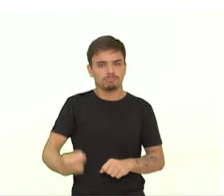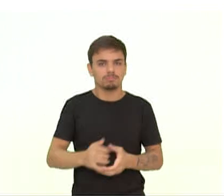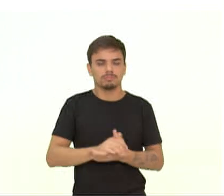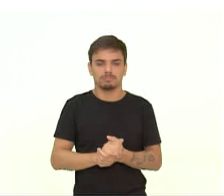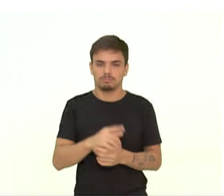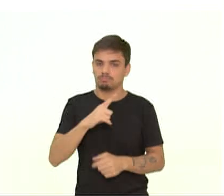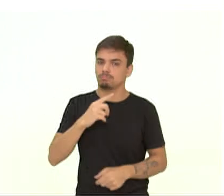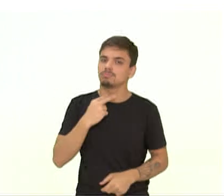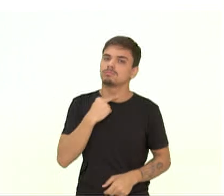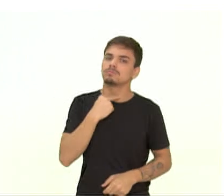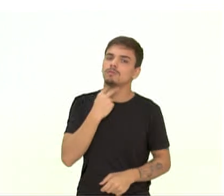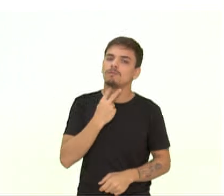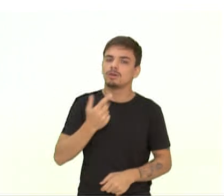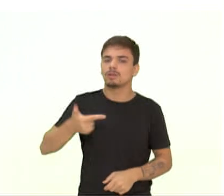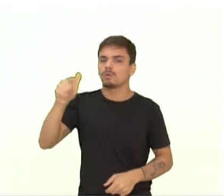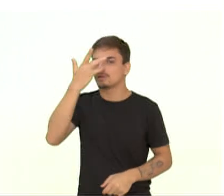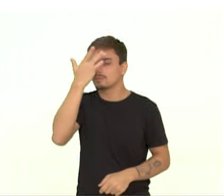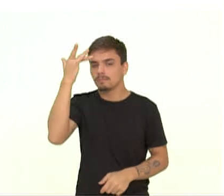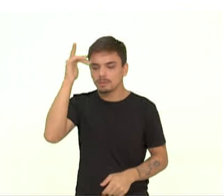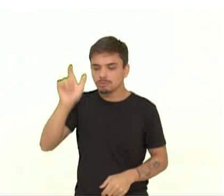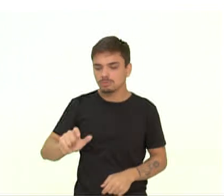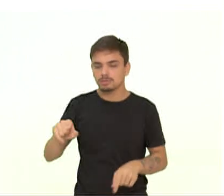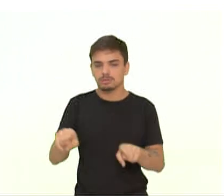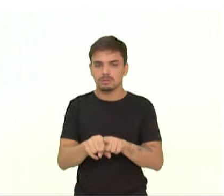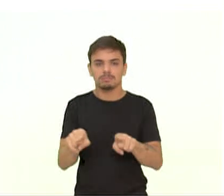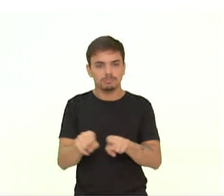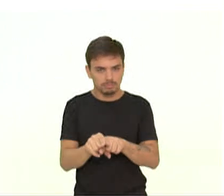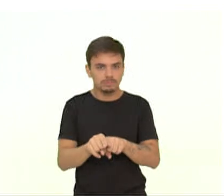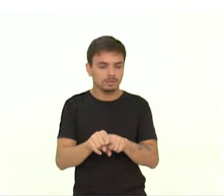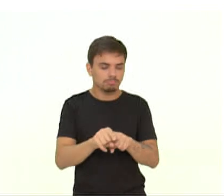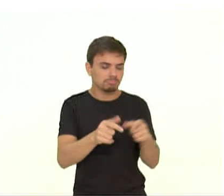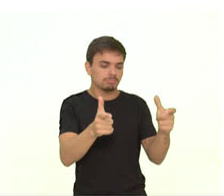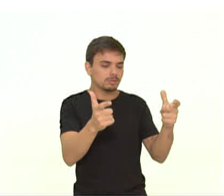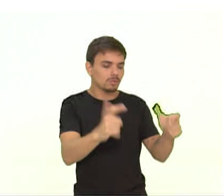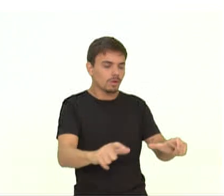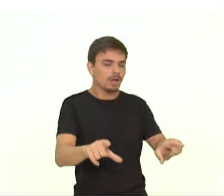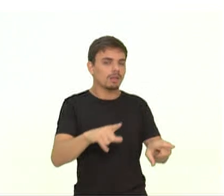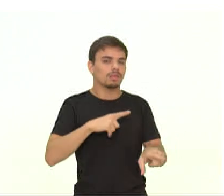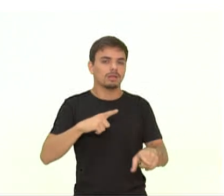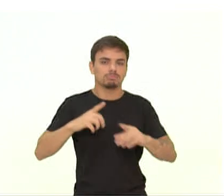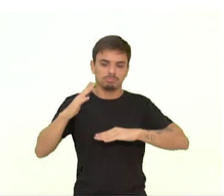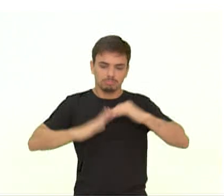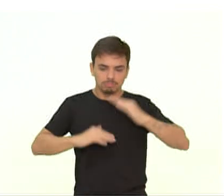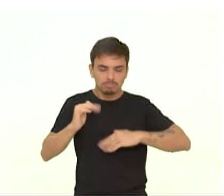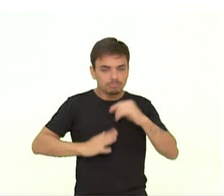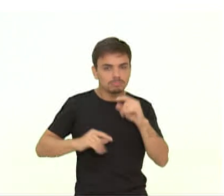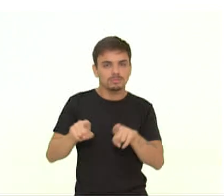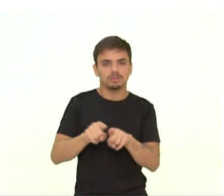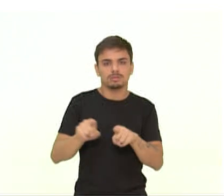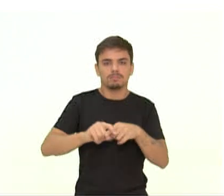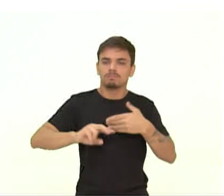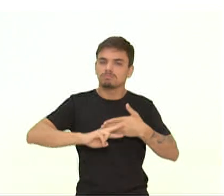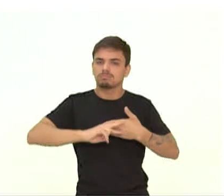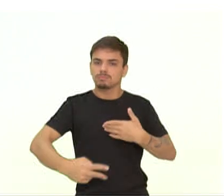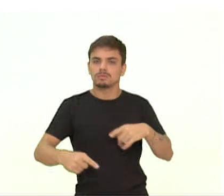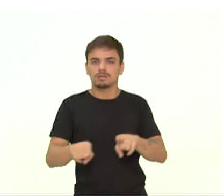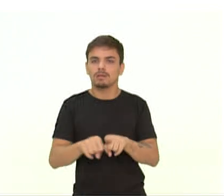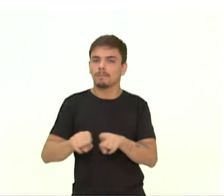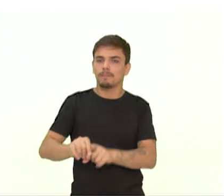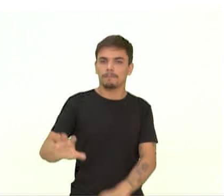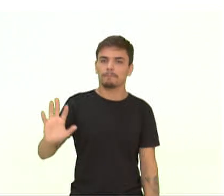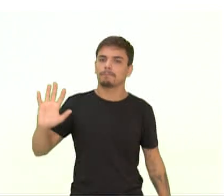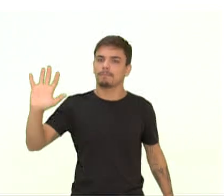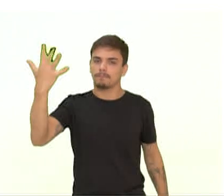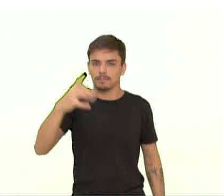dando voz a outras pessoas e instituições, que reconstrói as circunstâncias e as causas